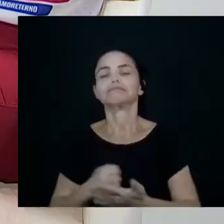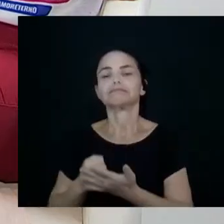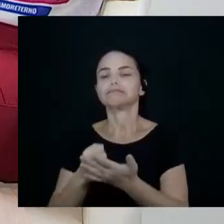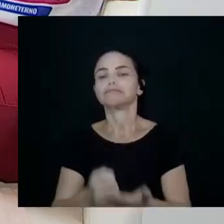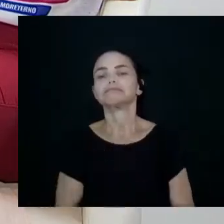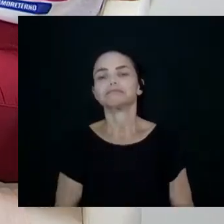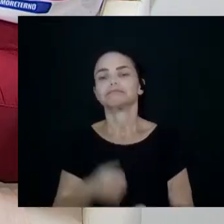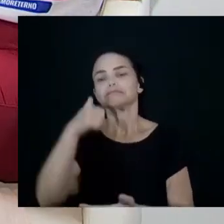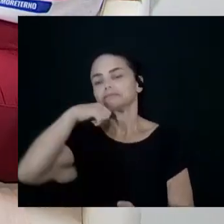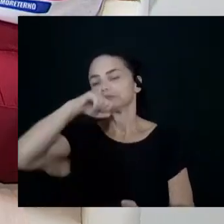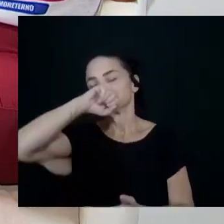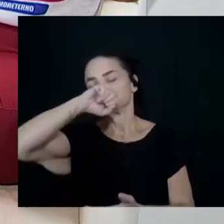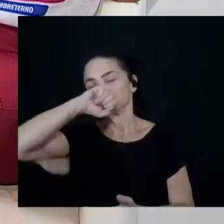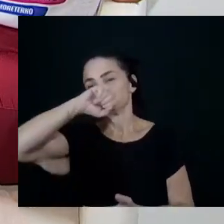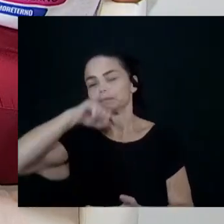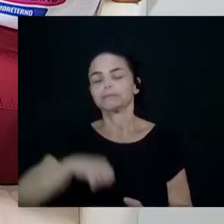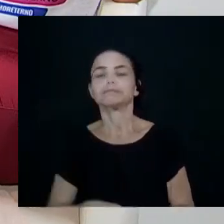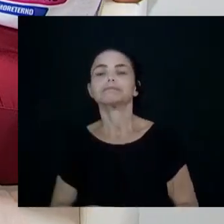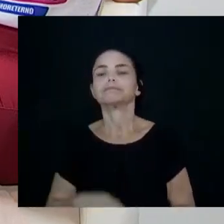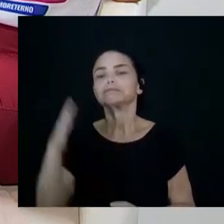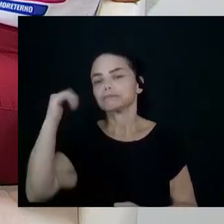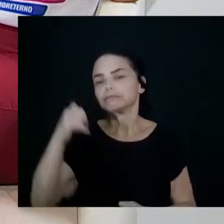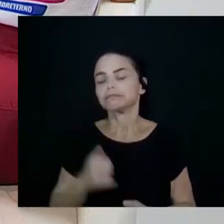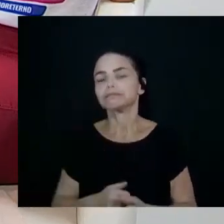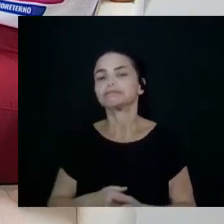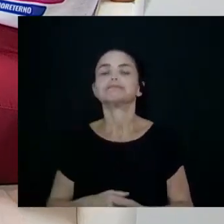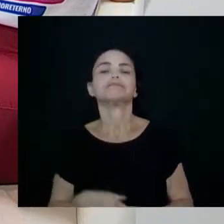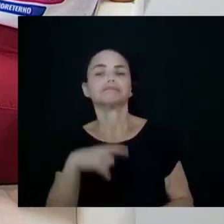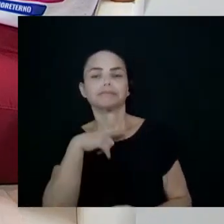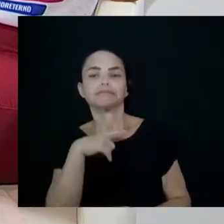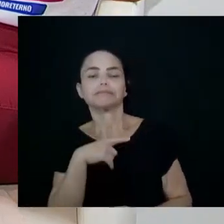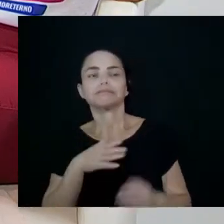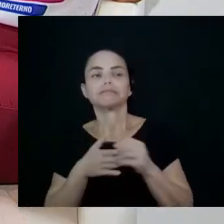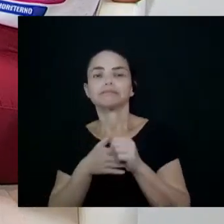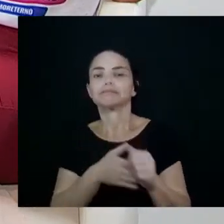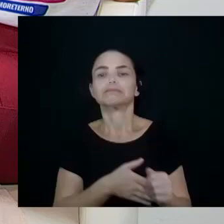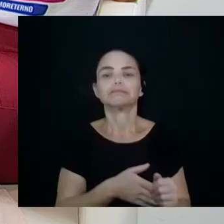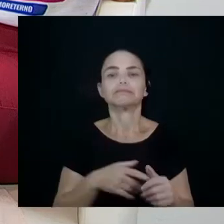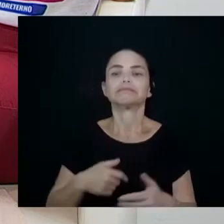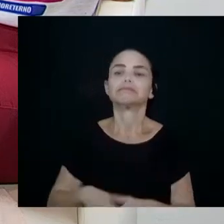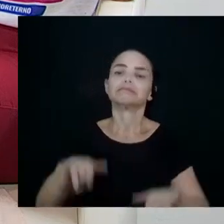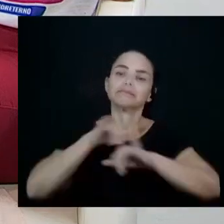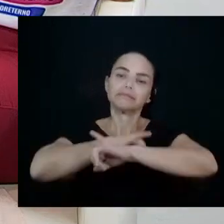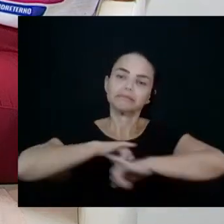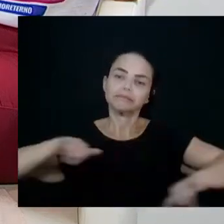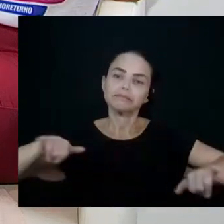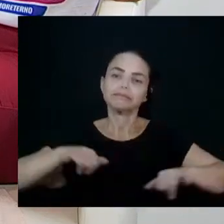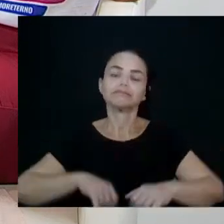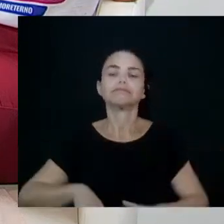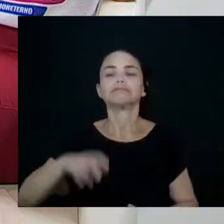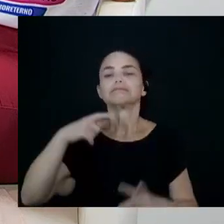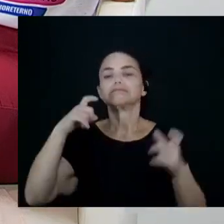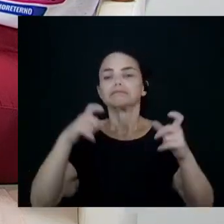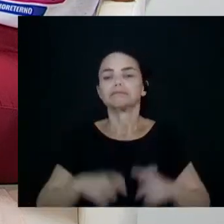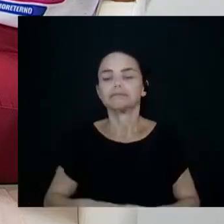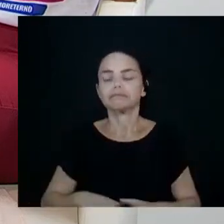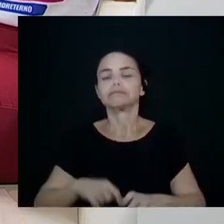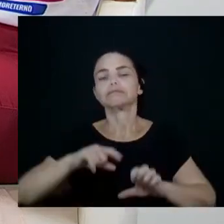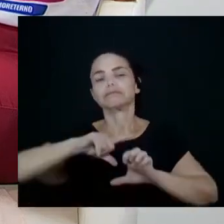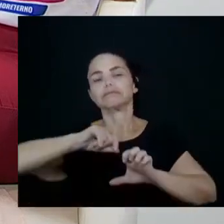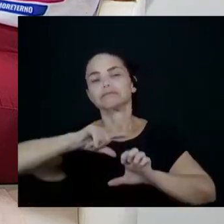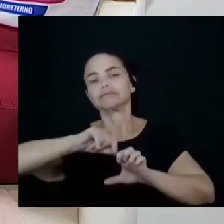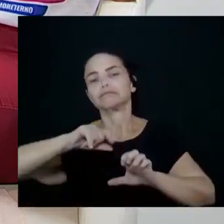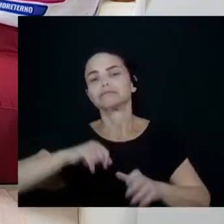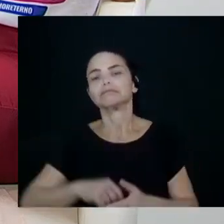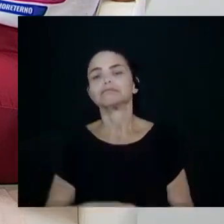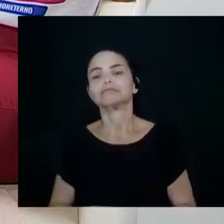para as mamães de saber onde ir. Então, a gente tem um guia local de anúncio dos estabelecimentos, dos empreendimentos